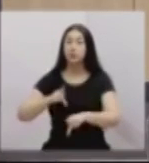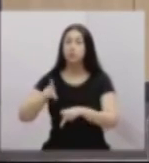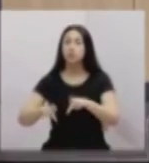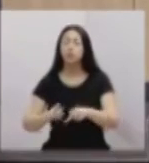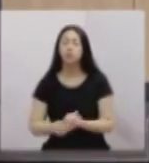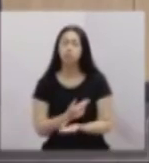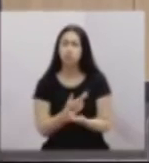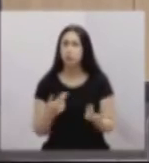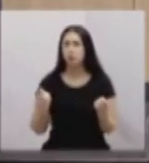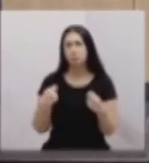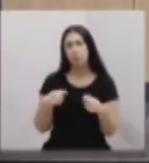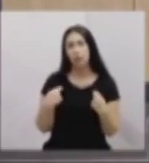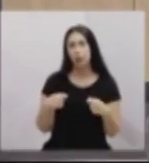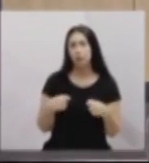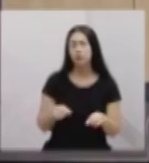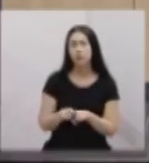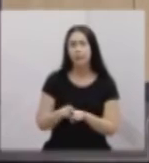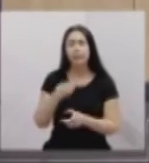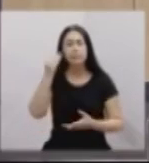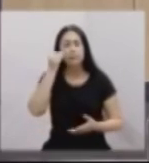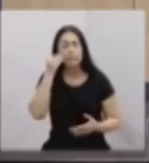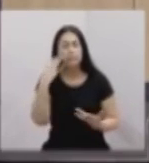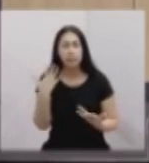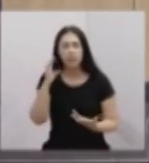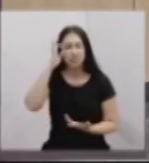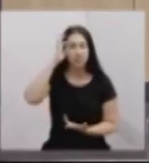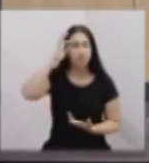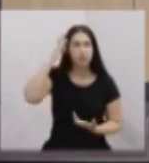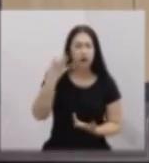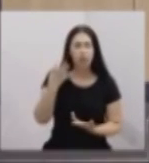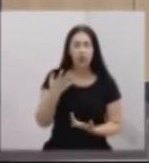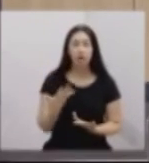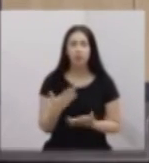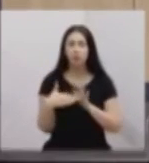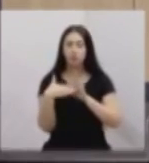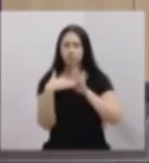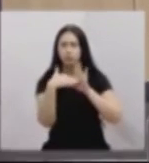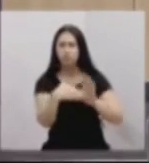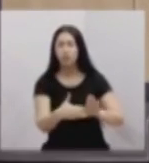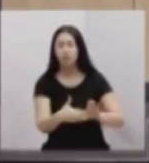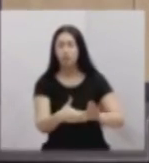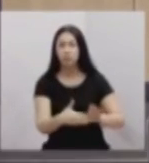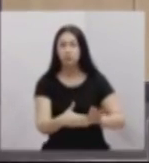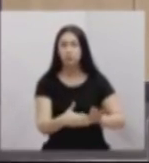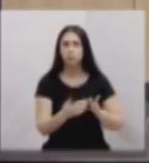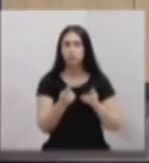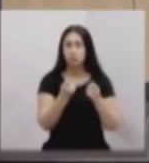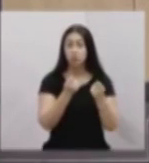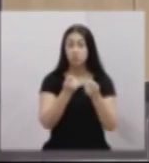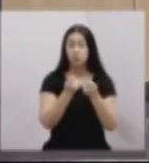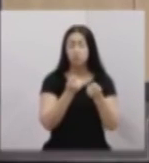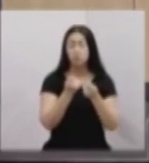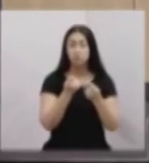suas necessidades e buscar medidas que visem atenuar os impactos econômicos